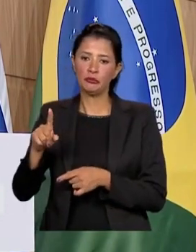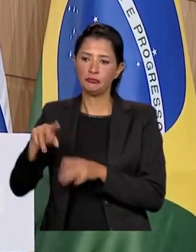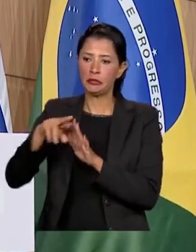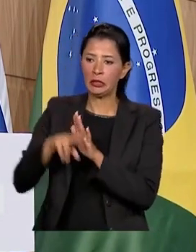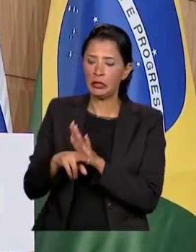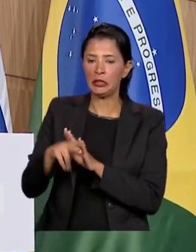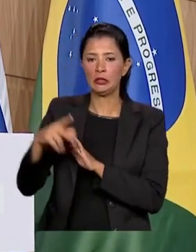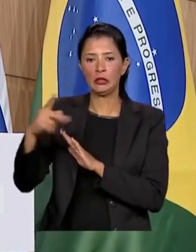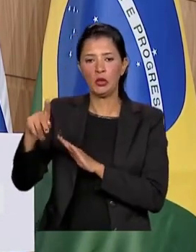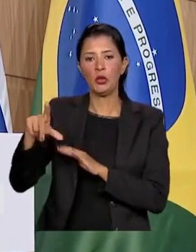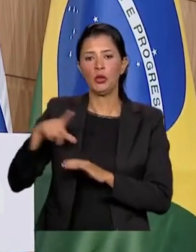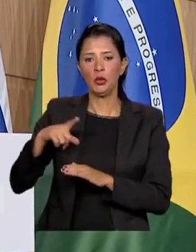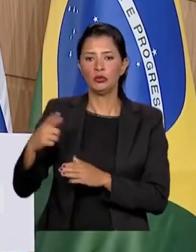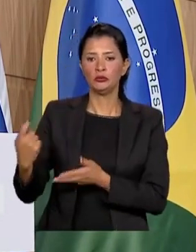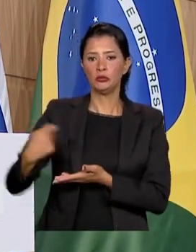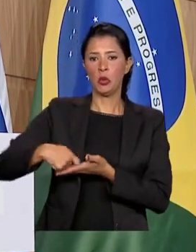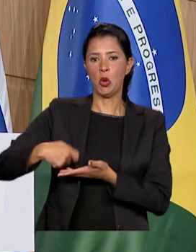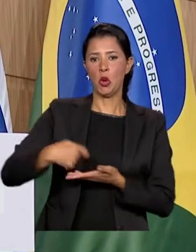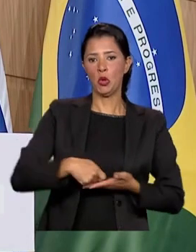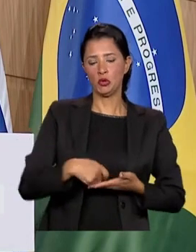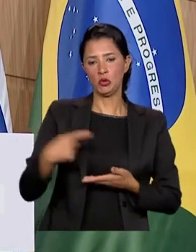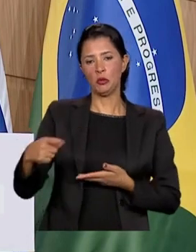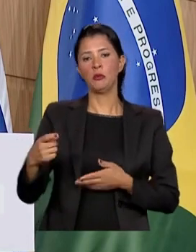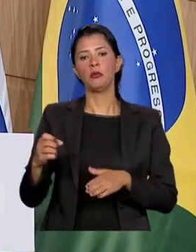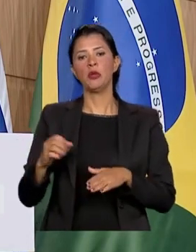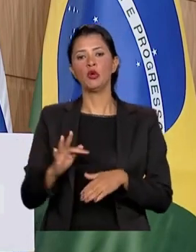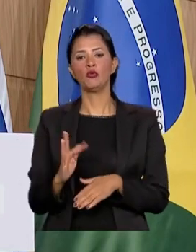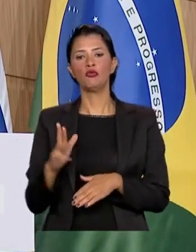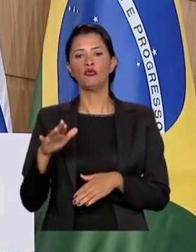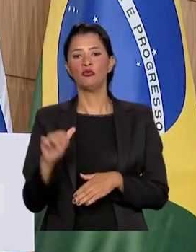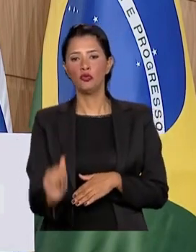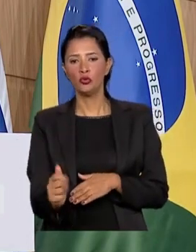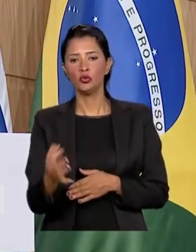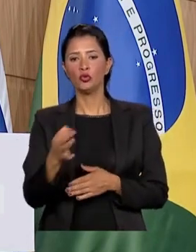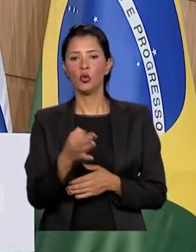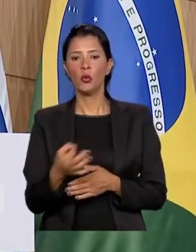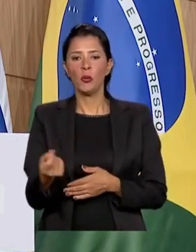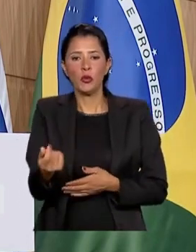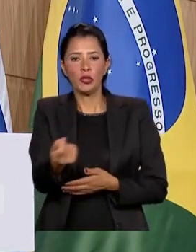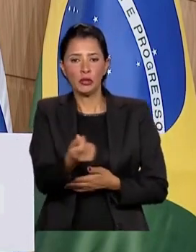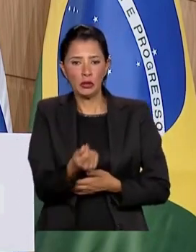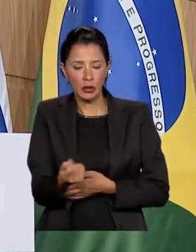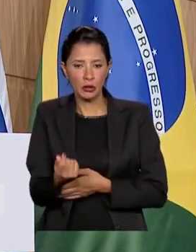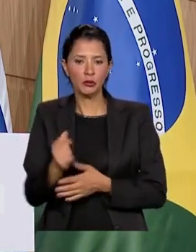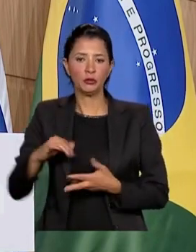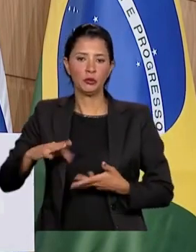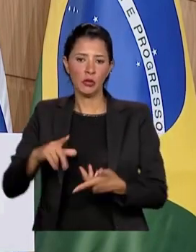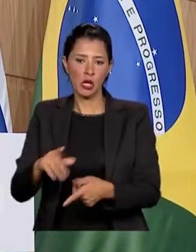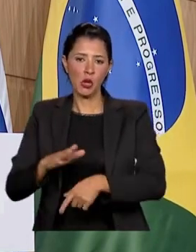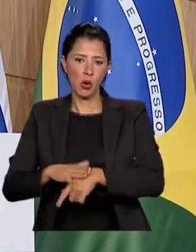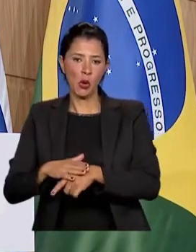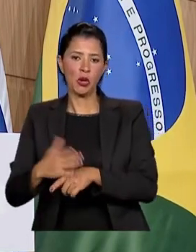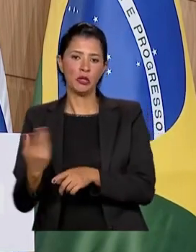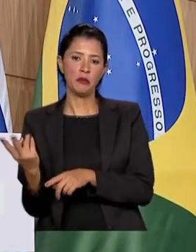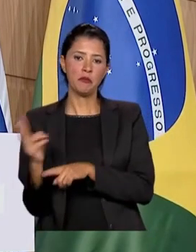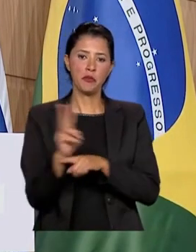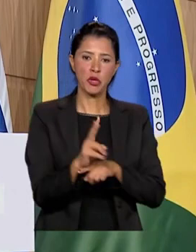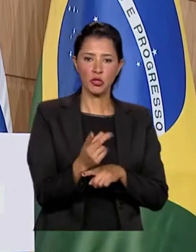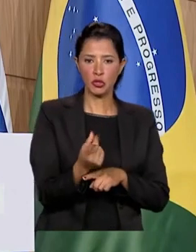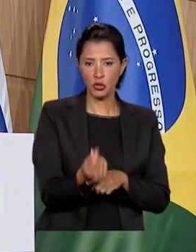regras colocadas pelo Fundo Monetário Internacional quando empresta dinheiro para um país do terceiro